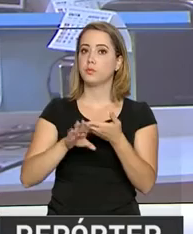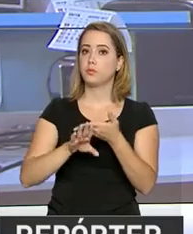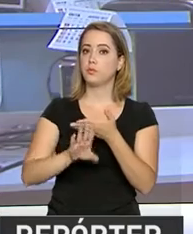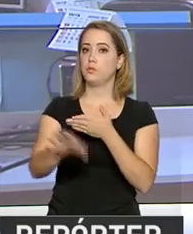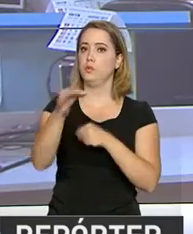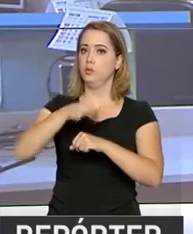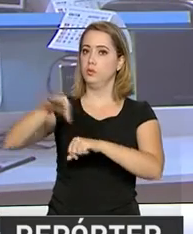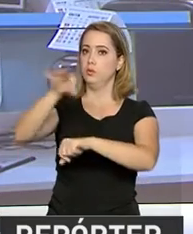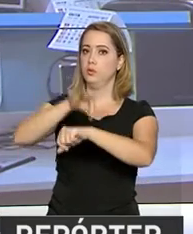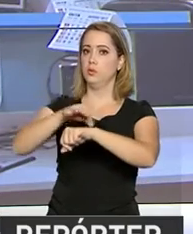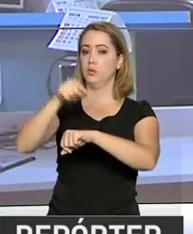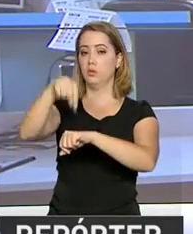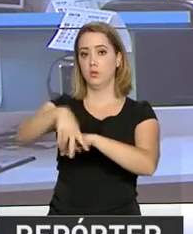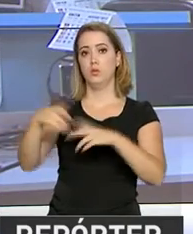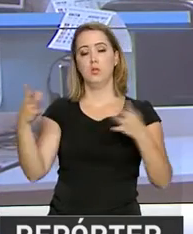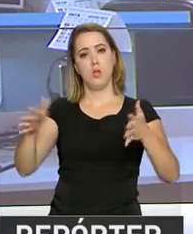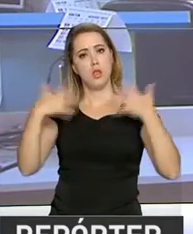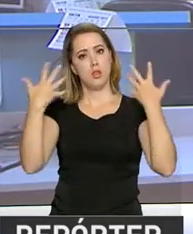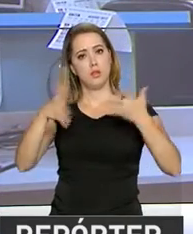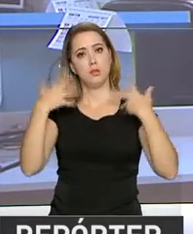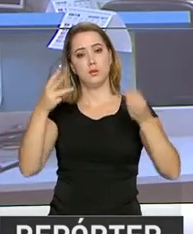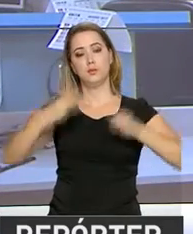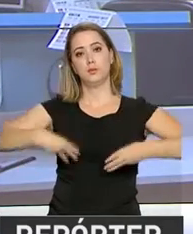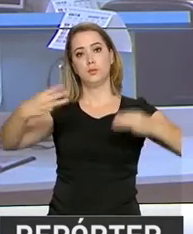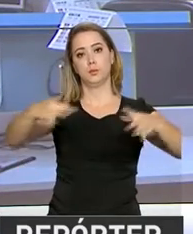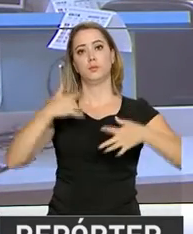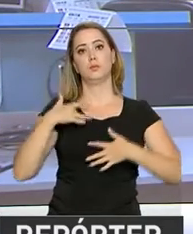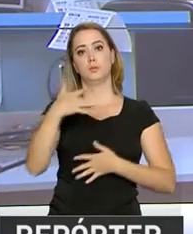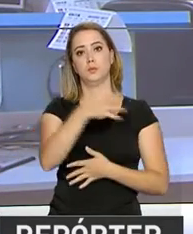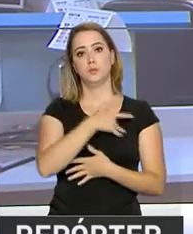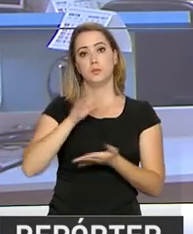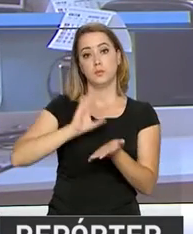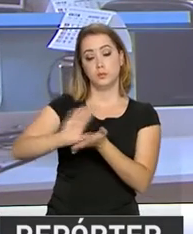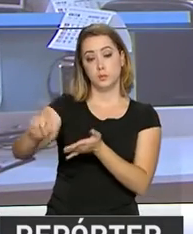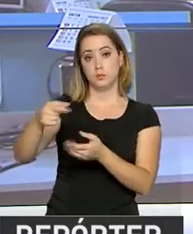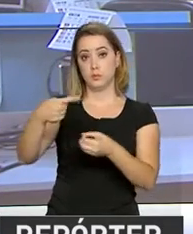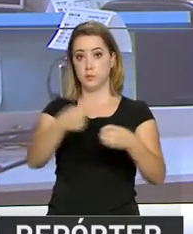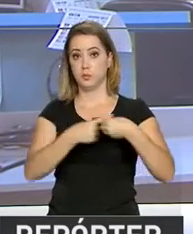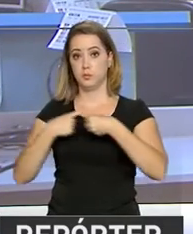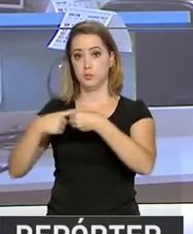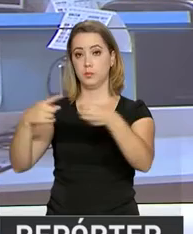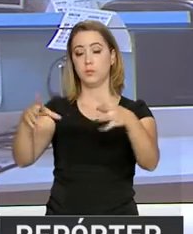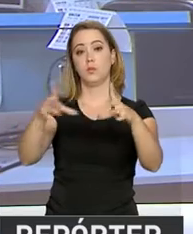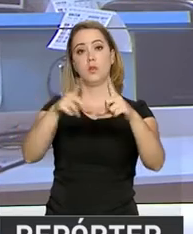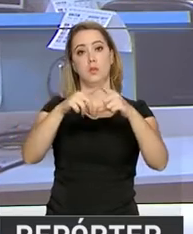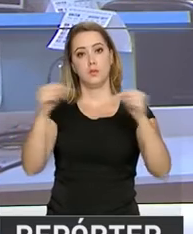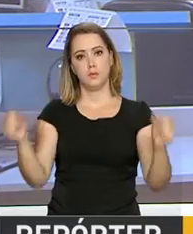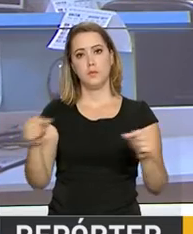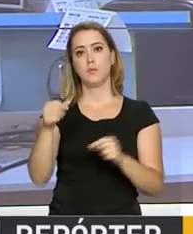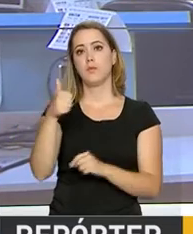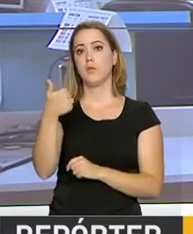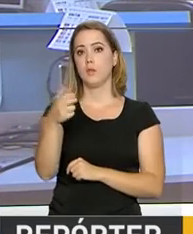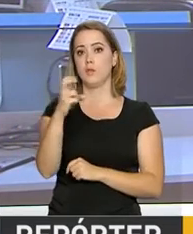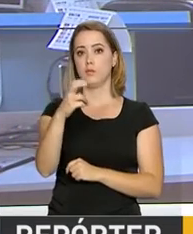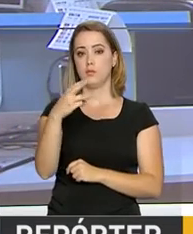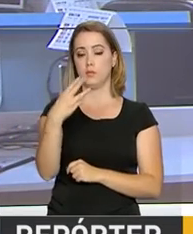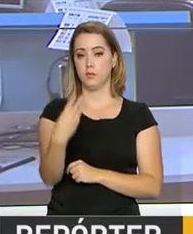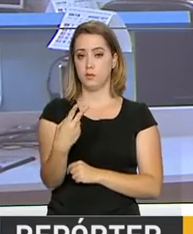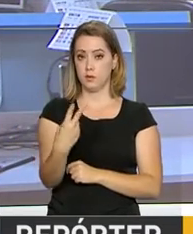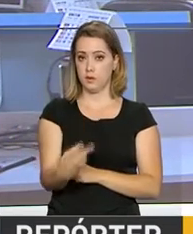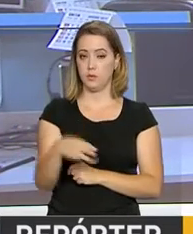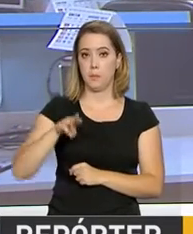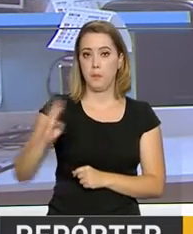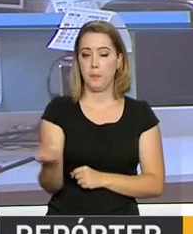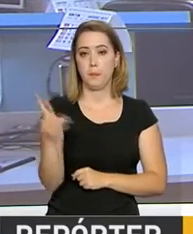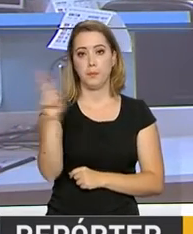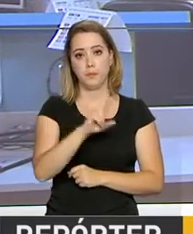Aedes aegypti. Neste verão, o Ministério da Saúde vai repassar aos municípios e ao Distrito Federal 152 milhões de